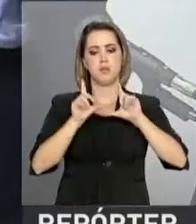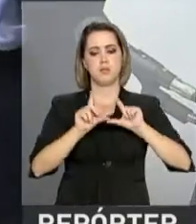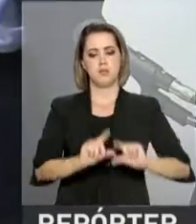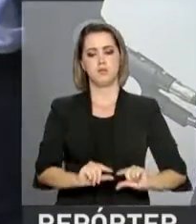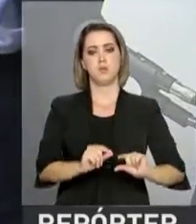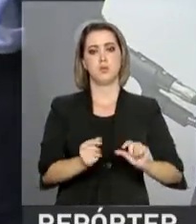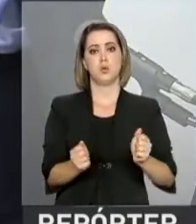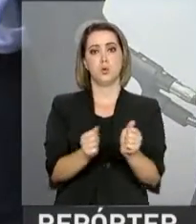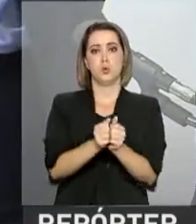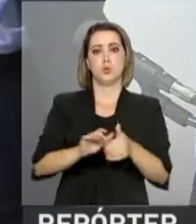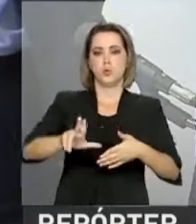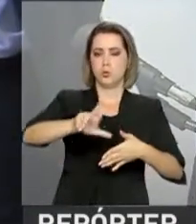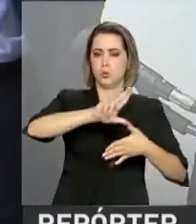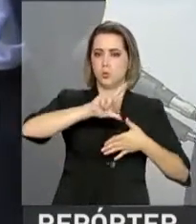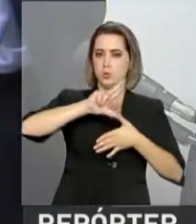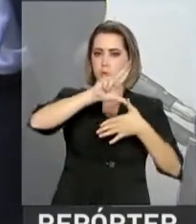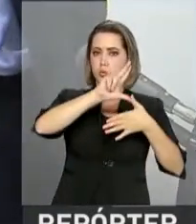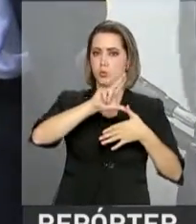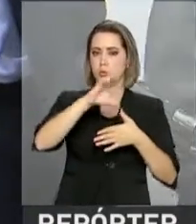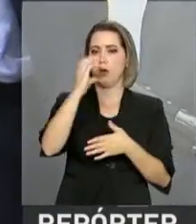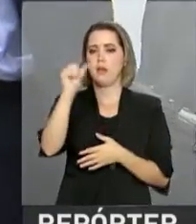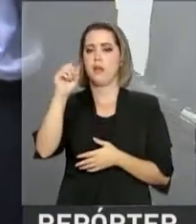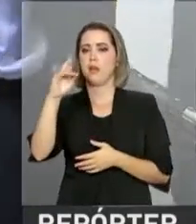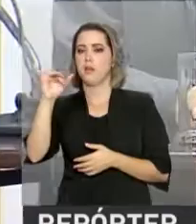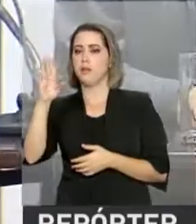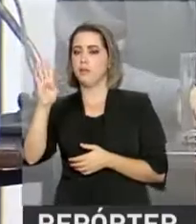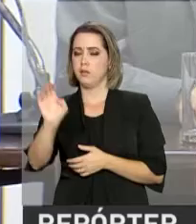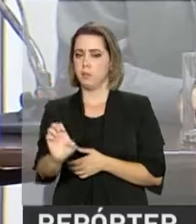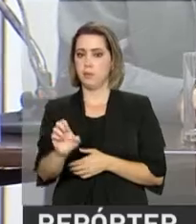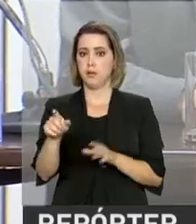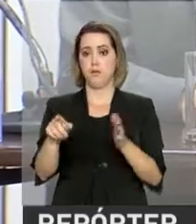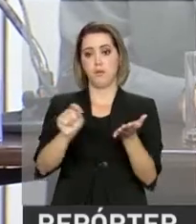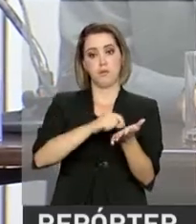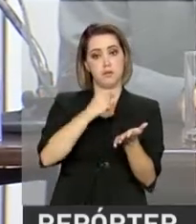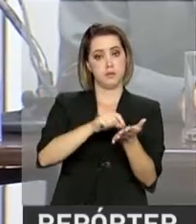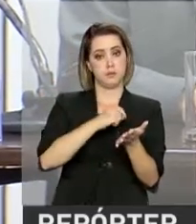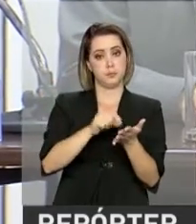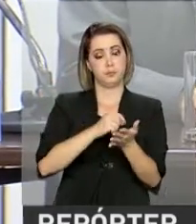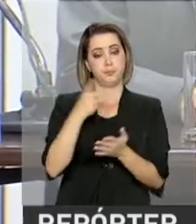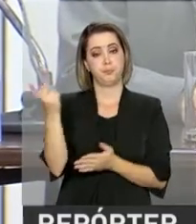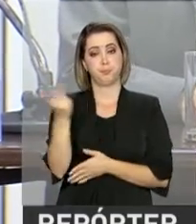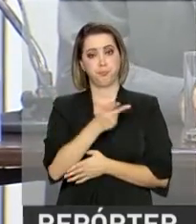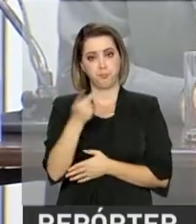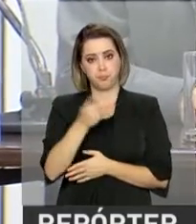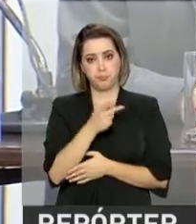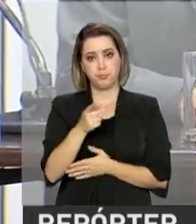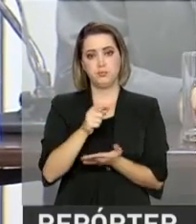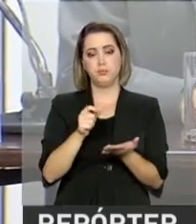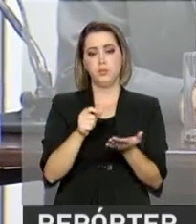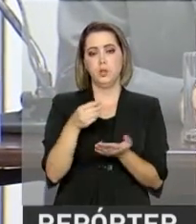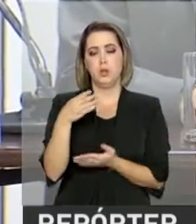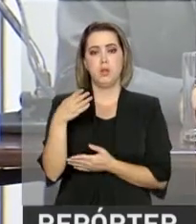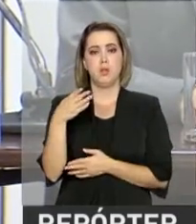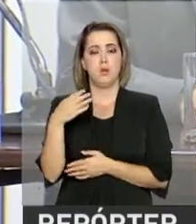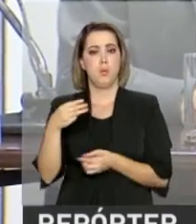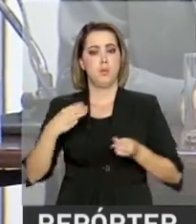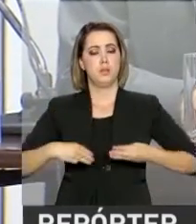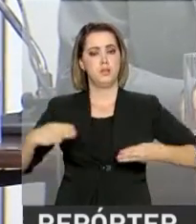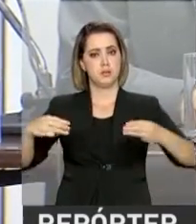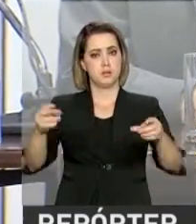da América Latina e Caribe, foi assinado um plano de cooperação entre o Ministério e o Banco Interamericano